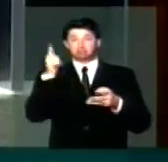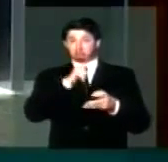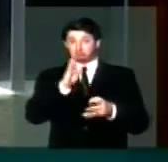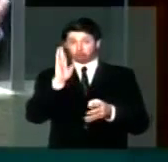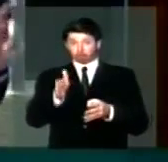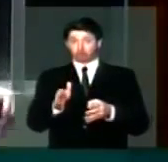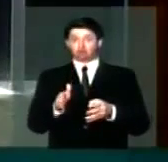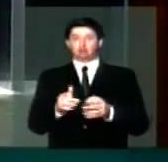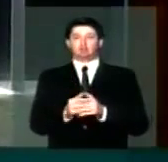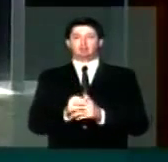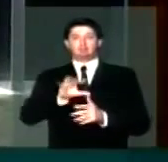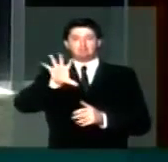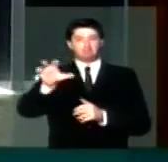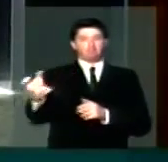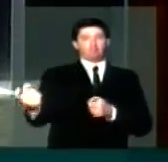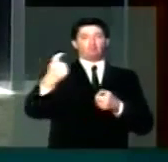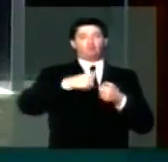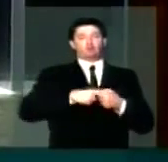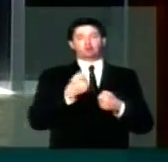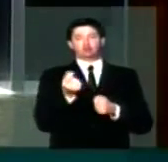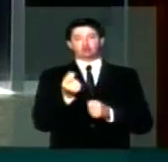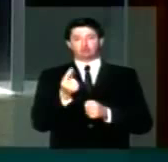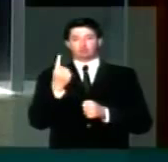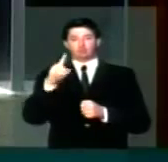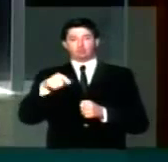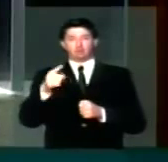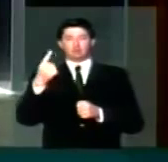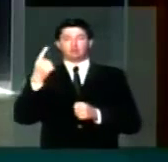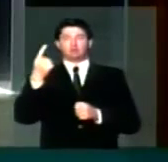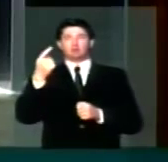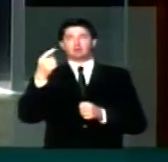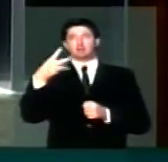conseguiram repatriar algo em torno de